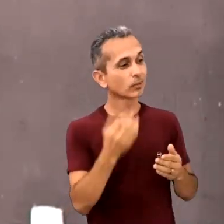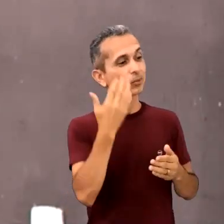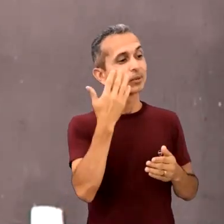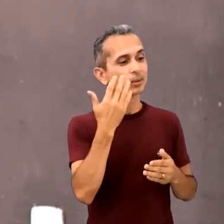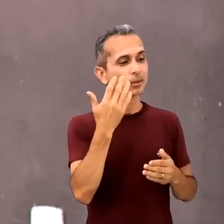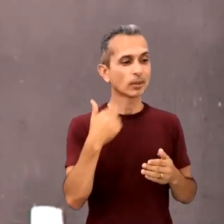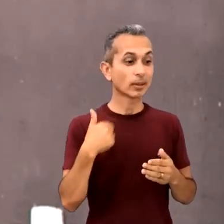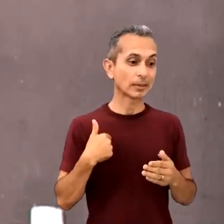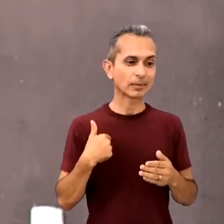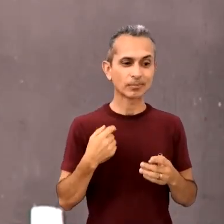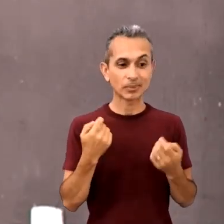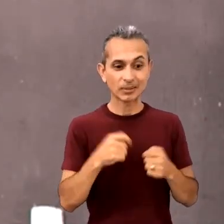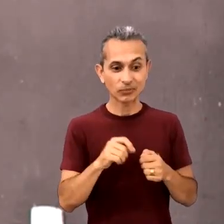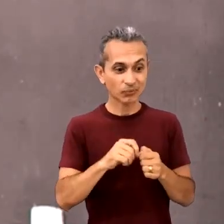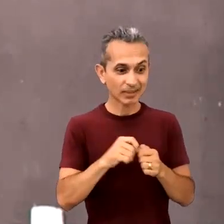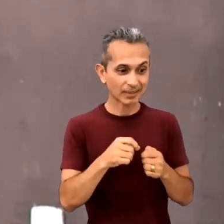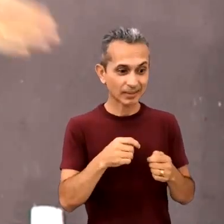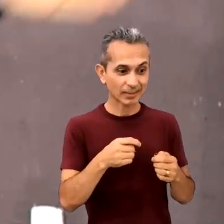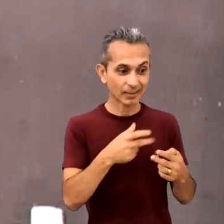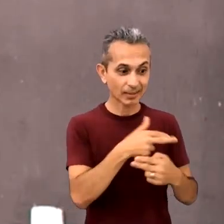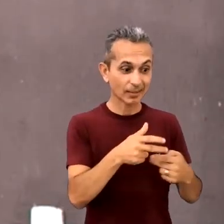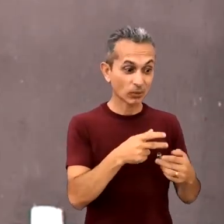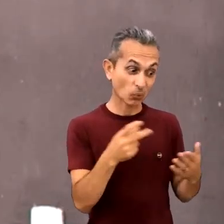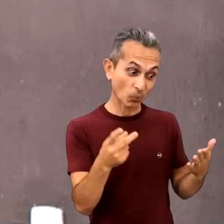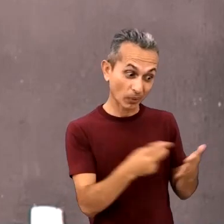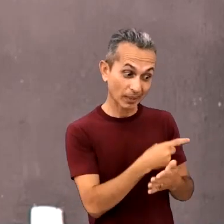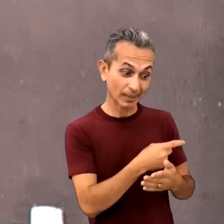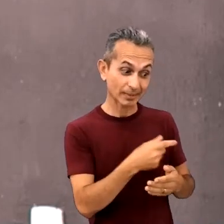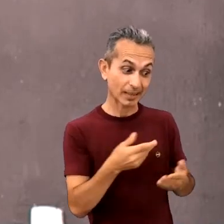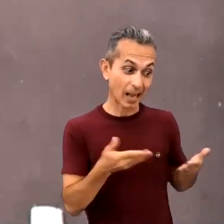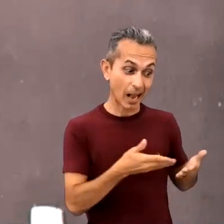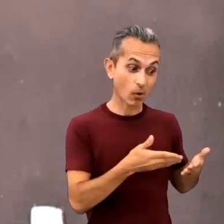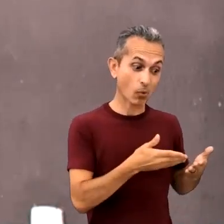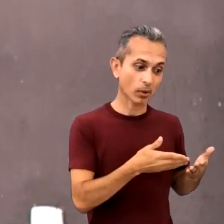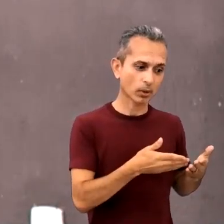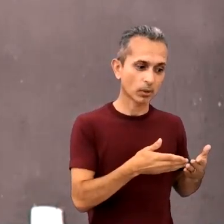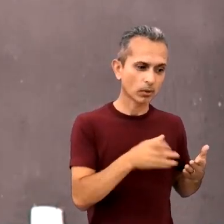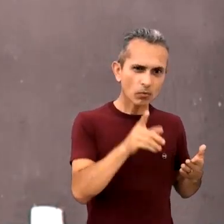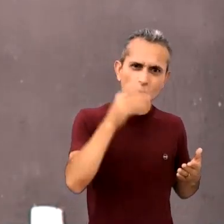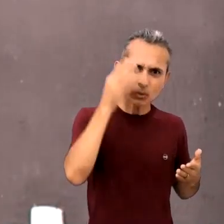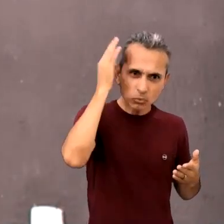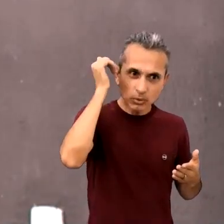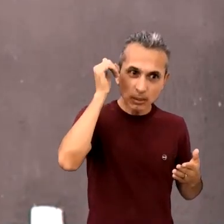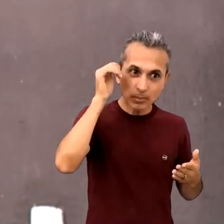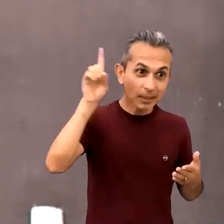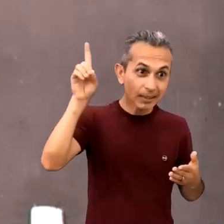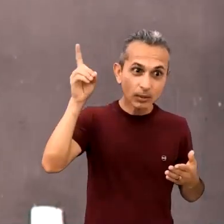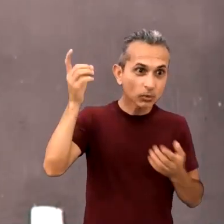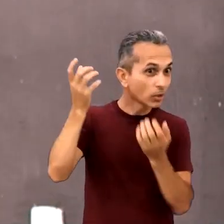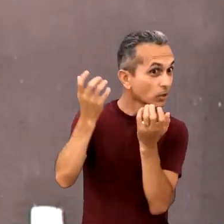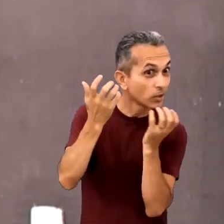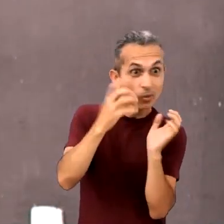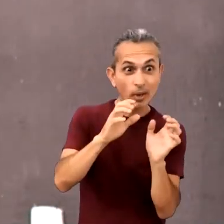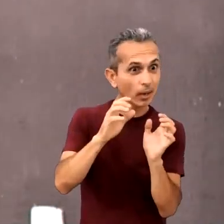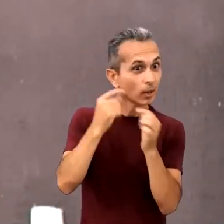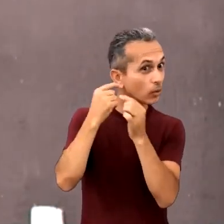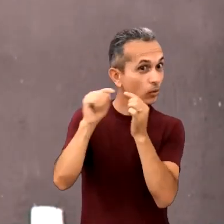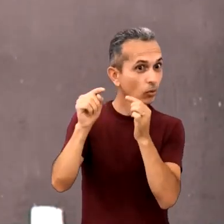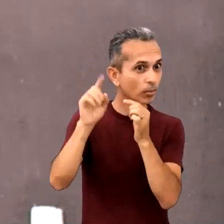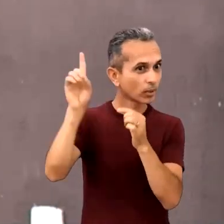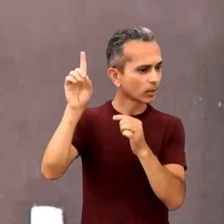ilícito, senão não vai dar solução. Mas você não sabe que Deus não concorda. Você não sabe que Deus não quer. Então, meu